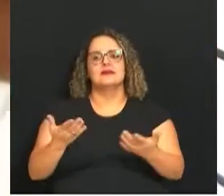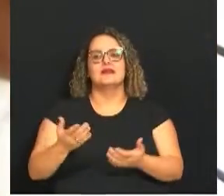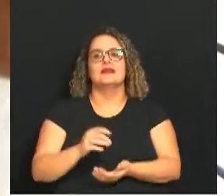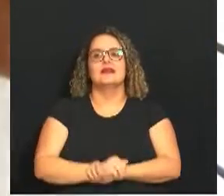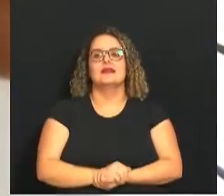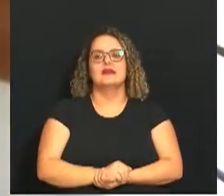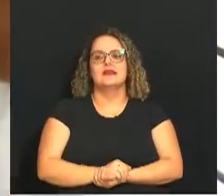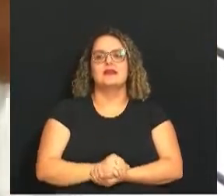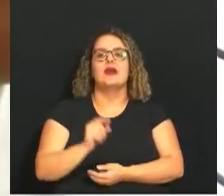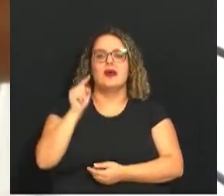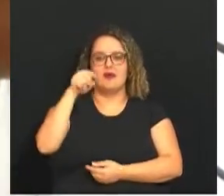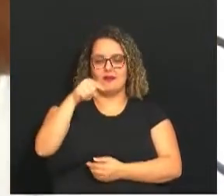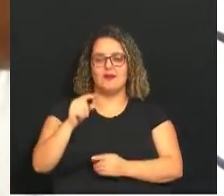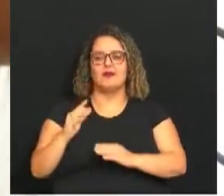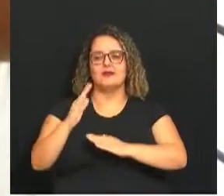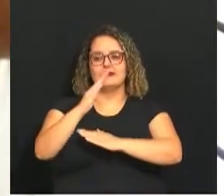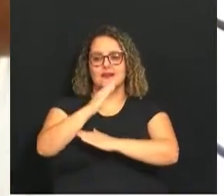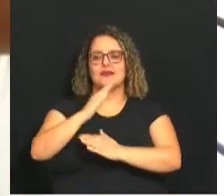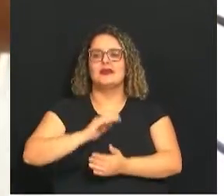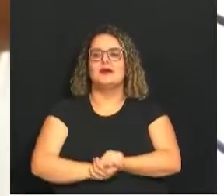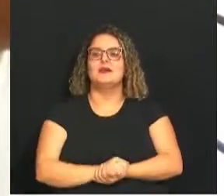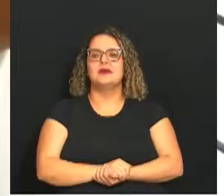Gabriel.